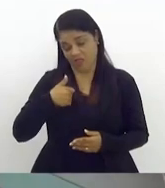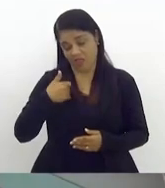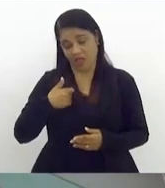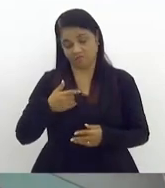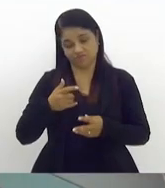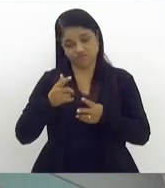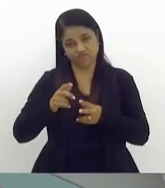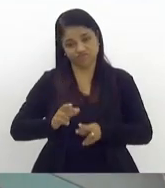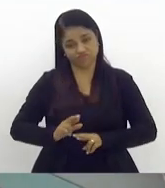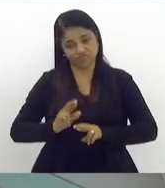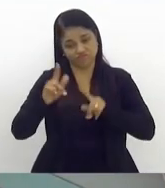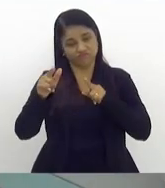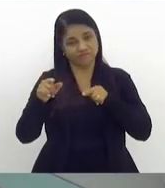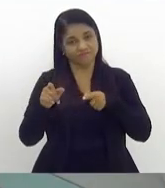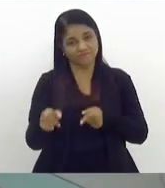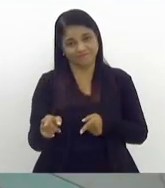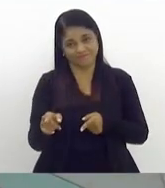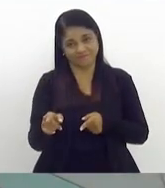Excelência.